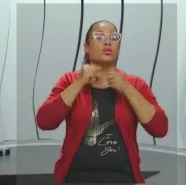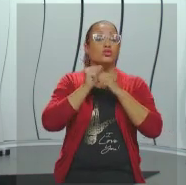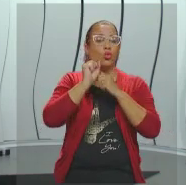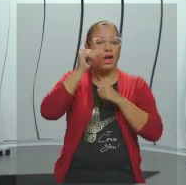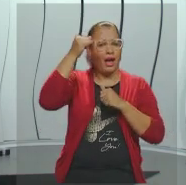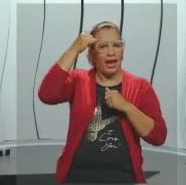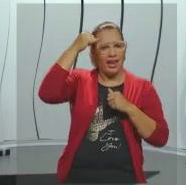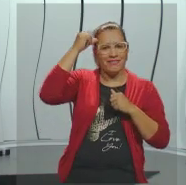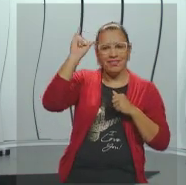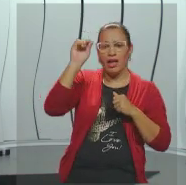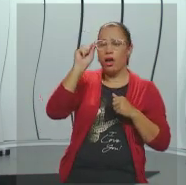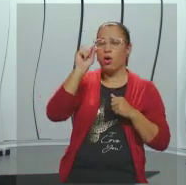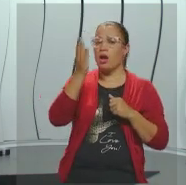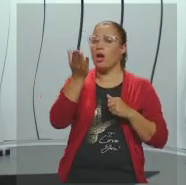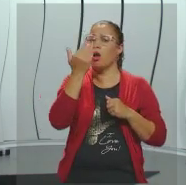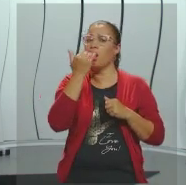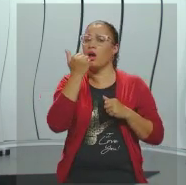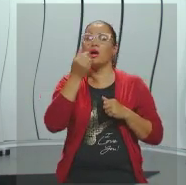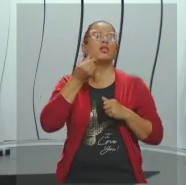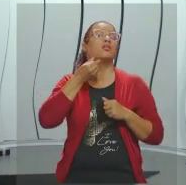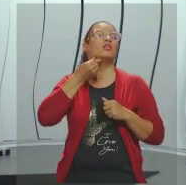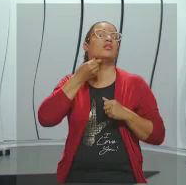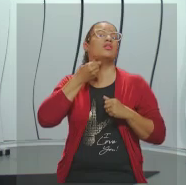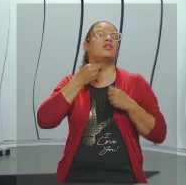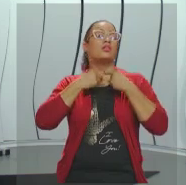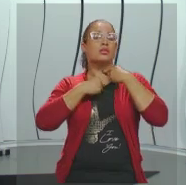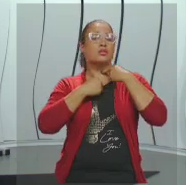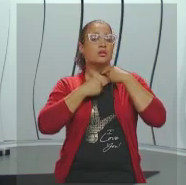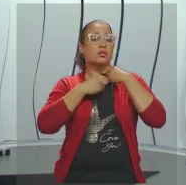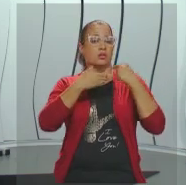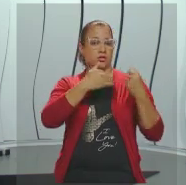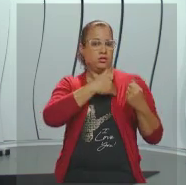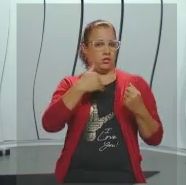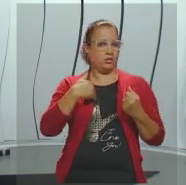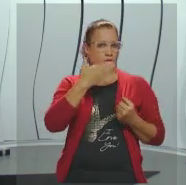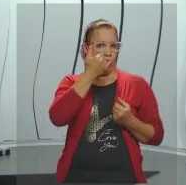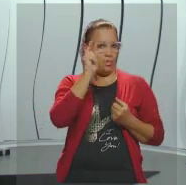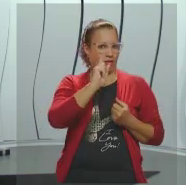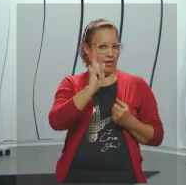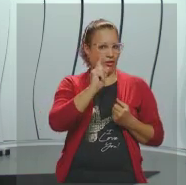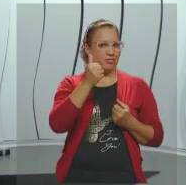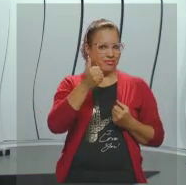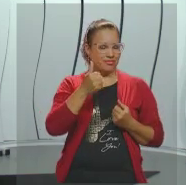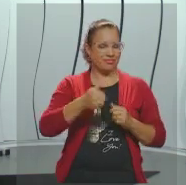evitar que a comida desça em direção aos seus pulmões.